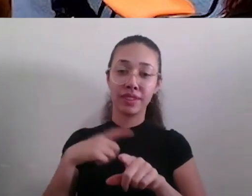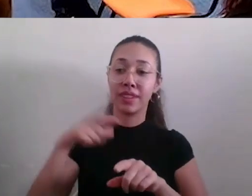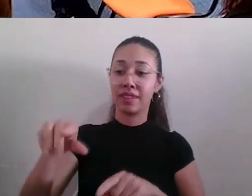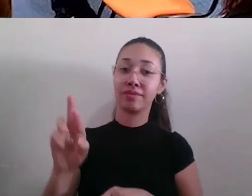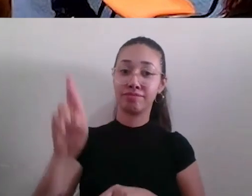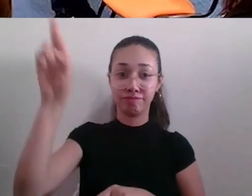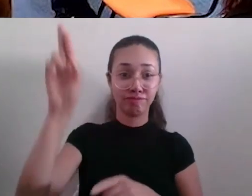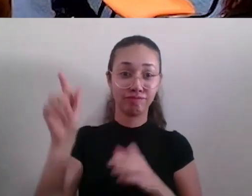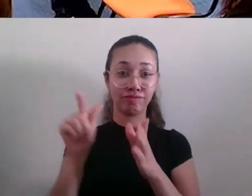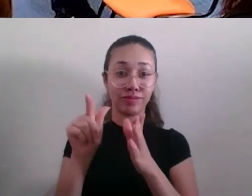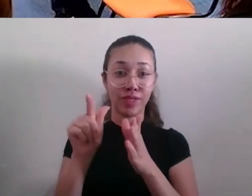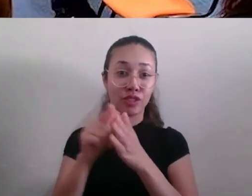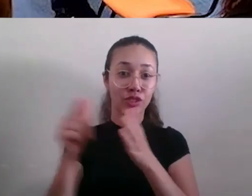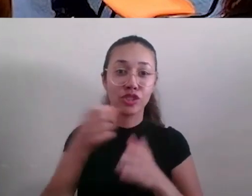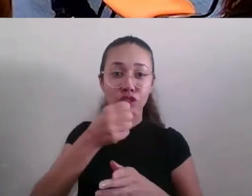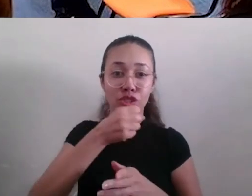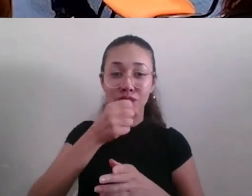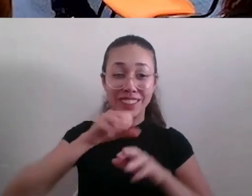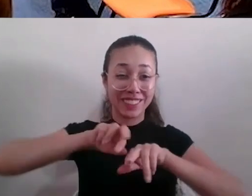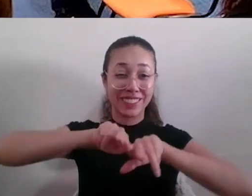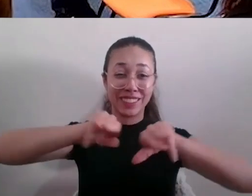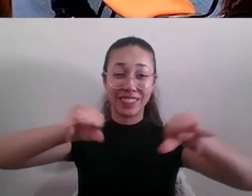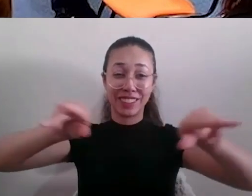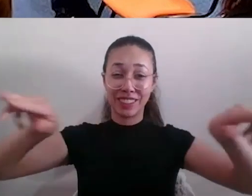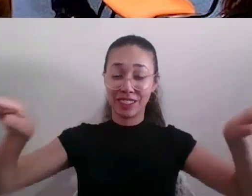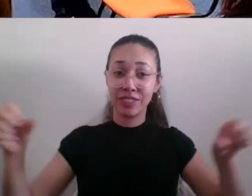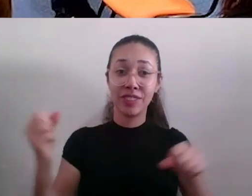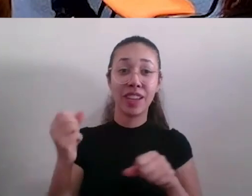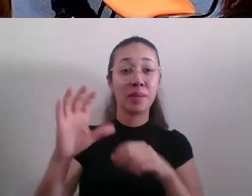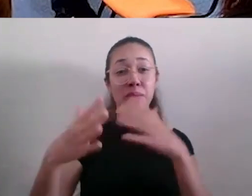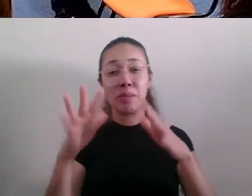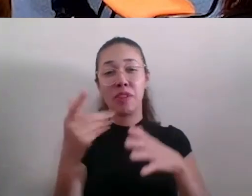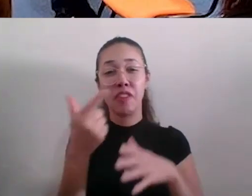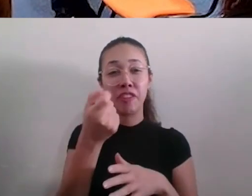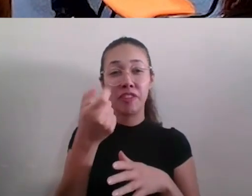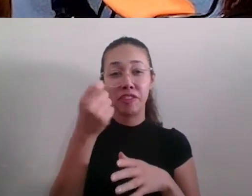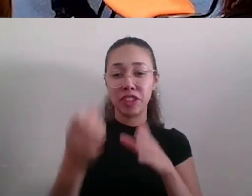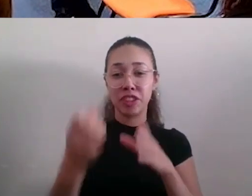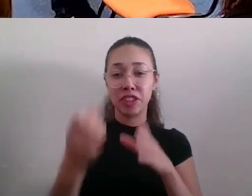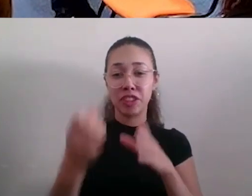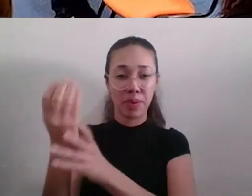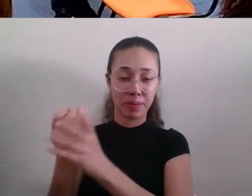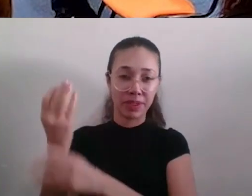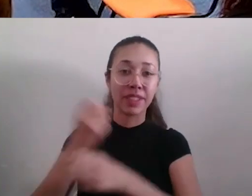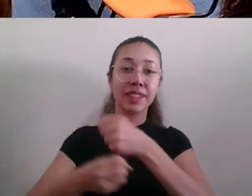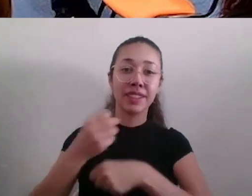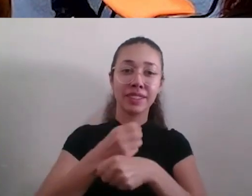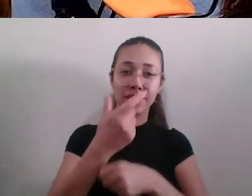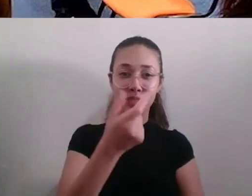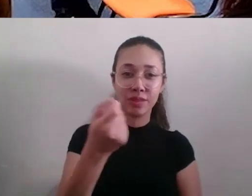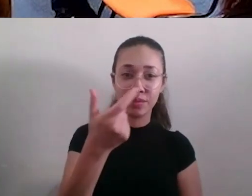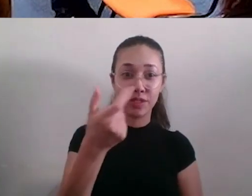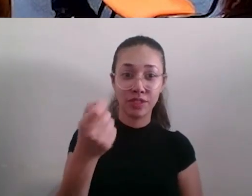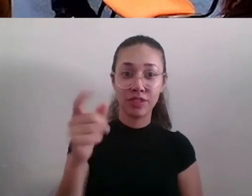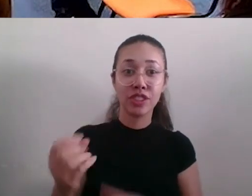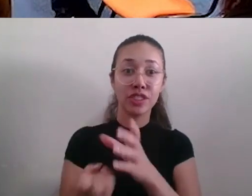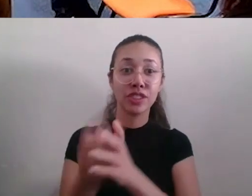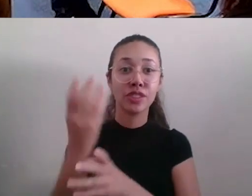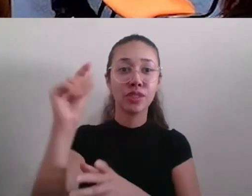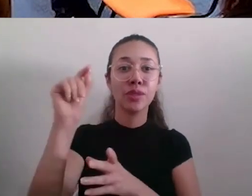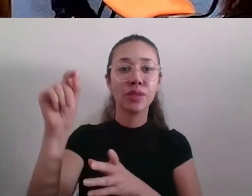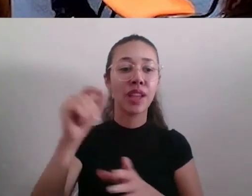produções entre podcasts próprios e para clientes. Em 2020, foi lançada a primeira série original, Praia dos